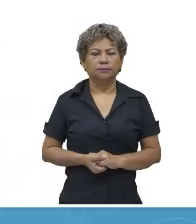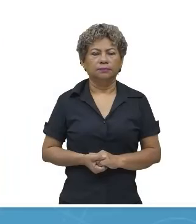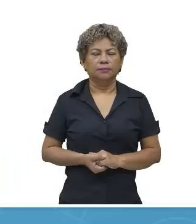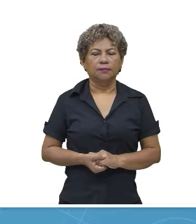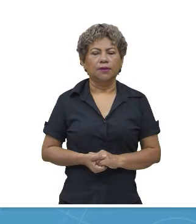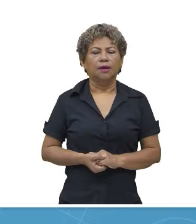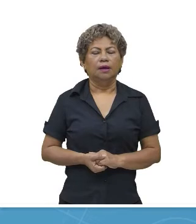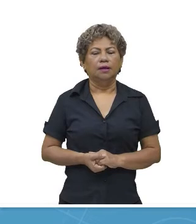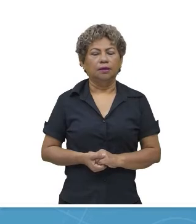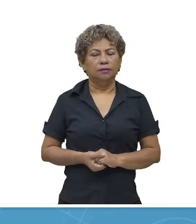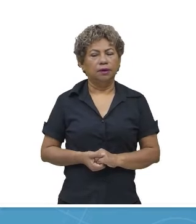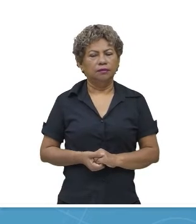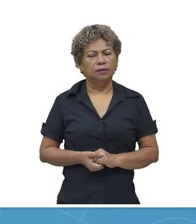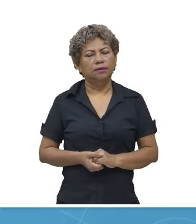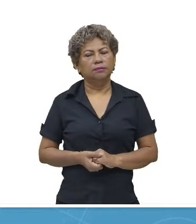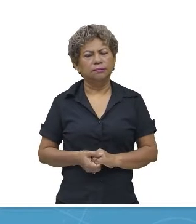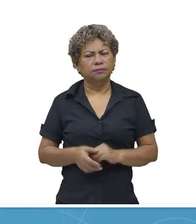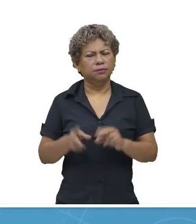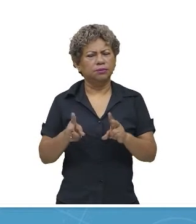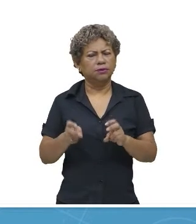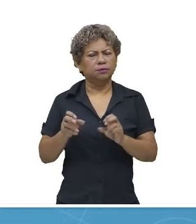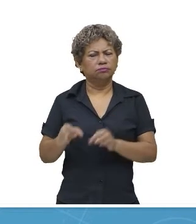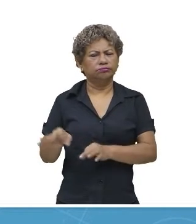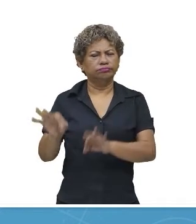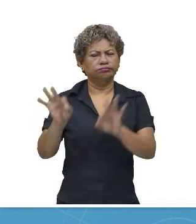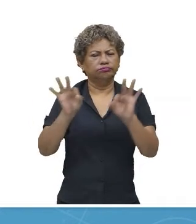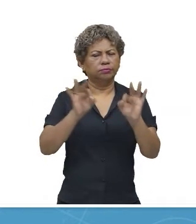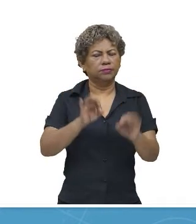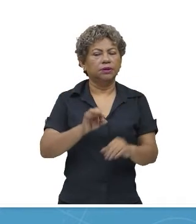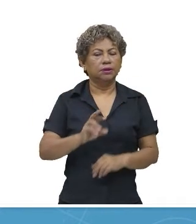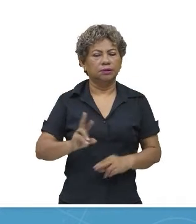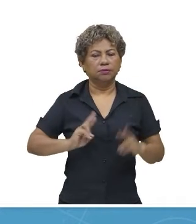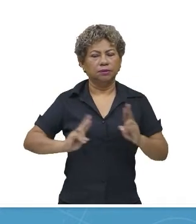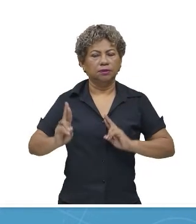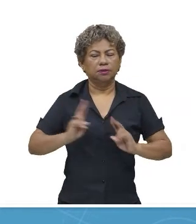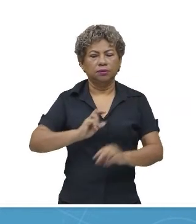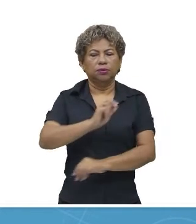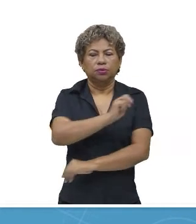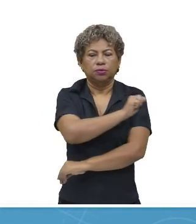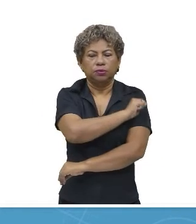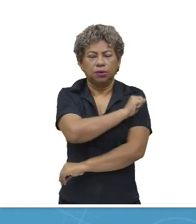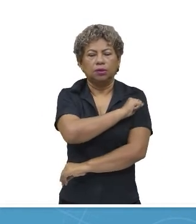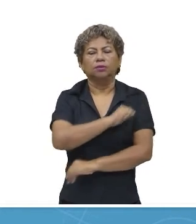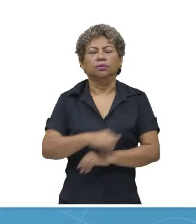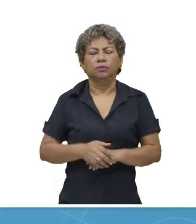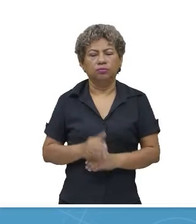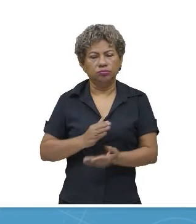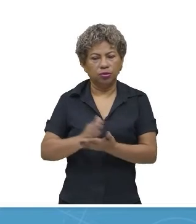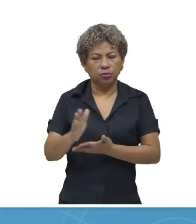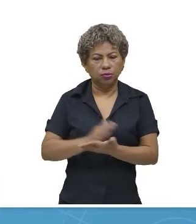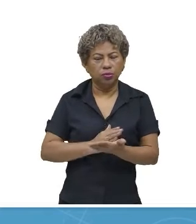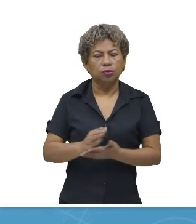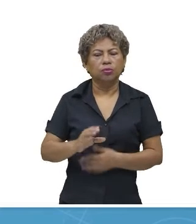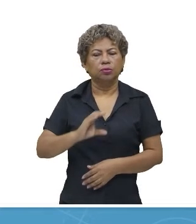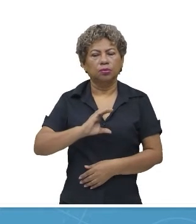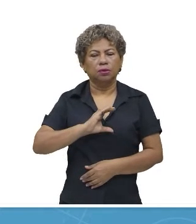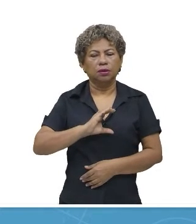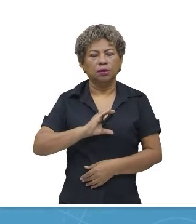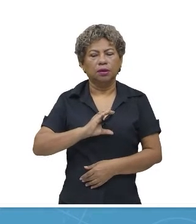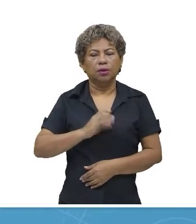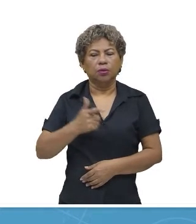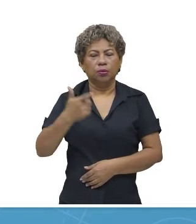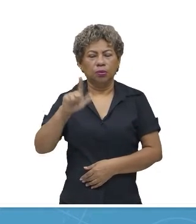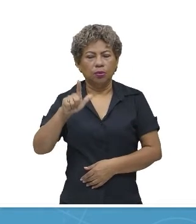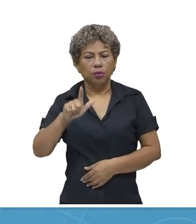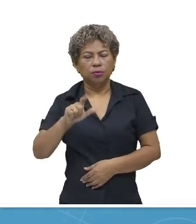Ok, eu estava olhando aqui a resposta dos alunos, eu vi que o Gabriel e o Kevin responderam a letra C, agora alguns estão mudando